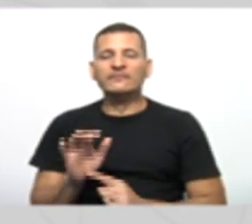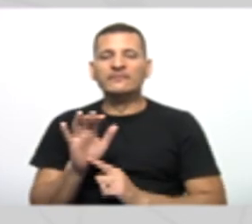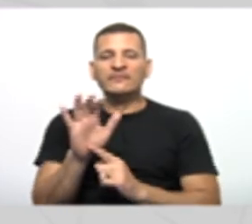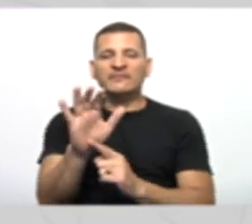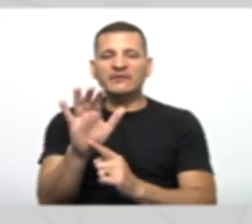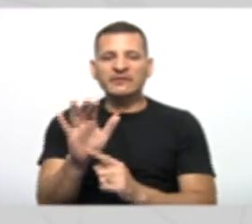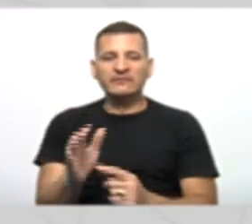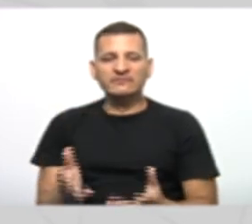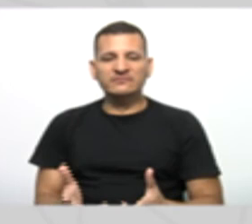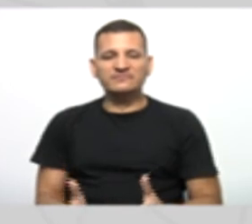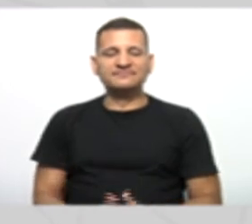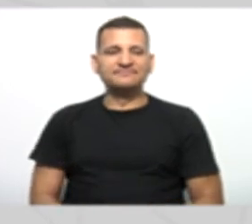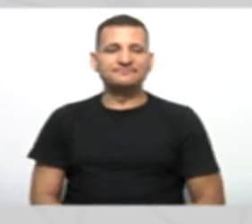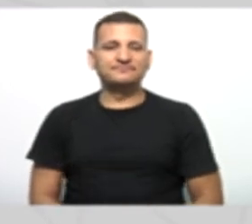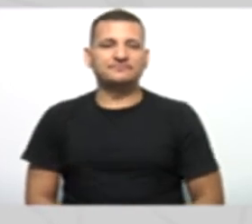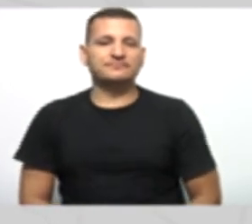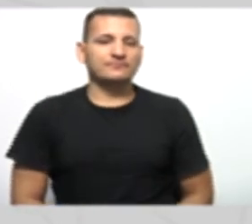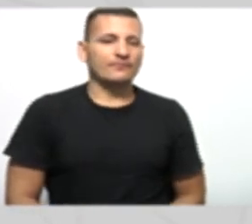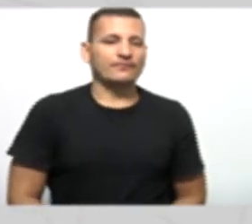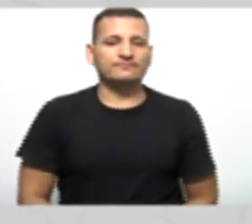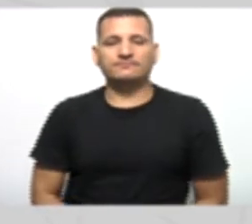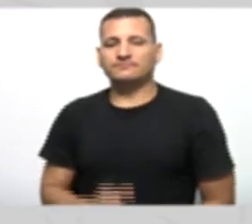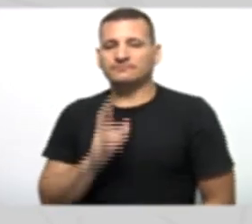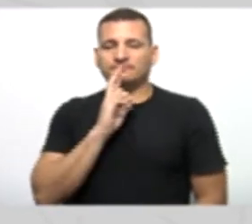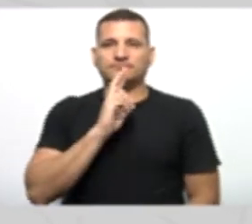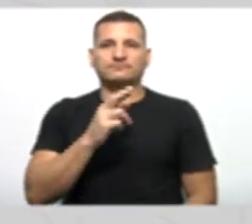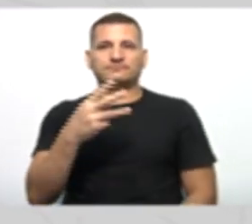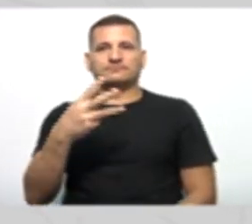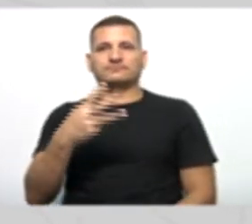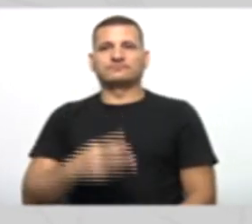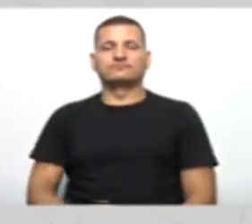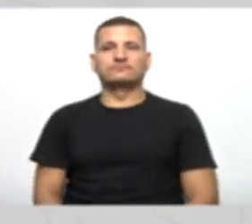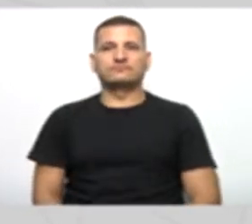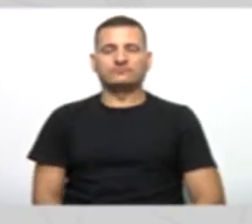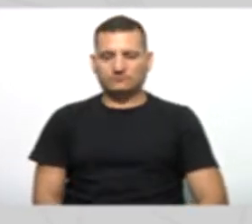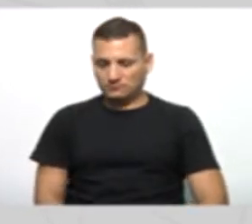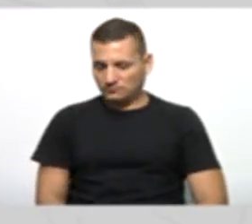segunda, para a nossa tarefa 3.